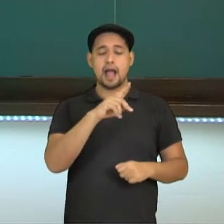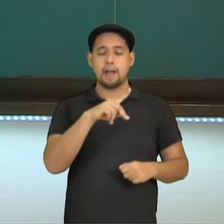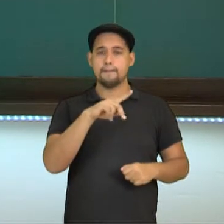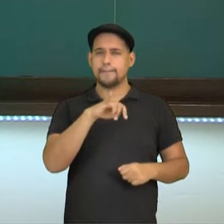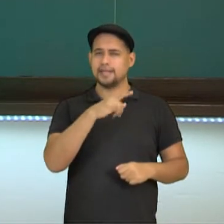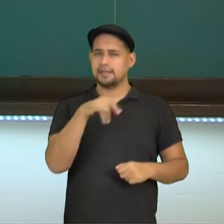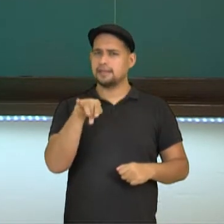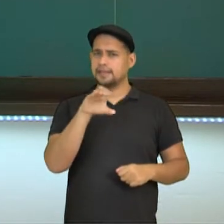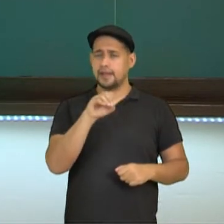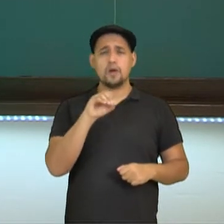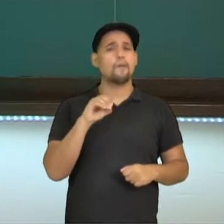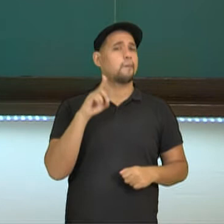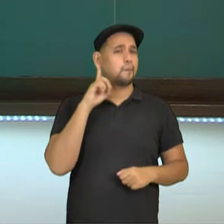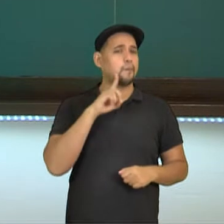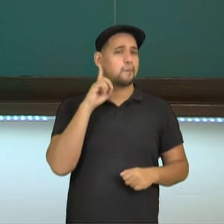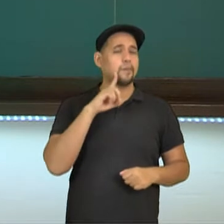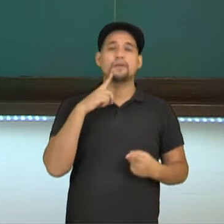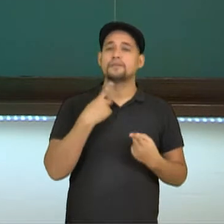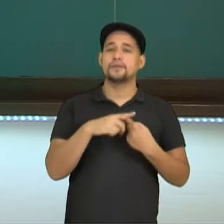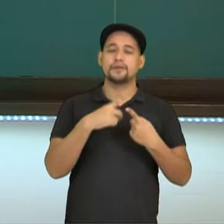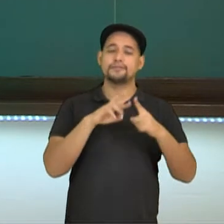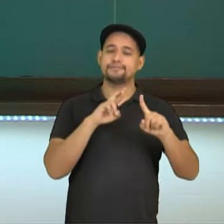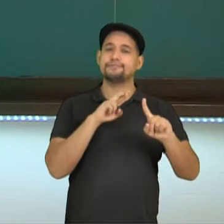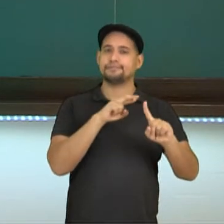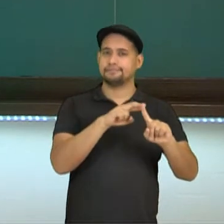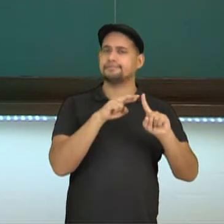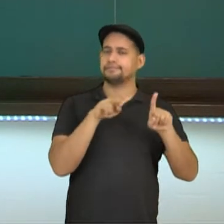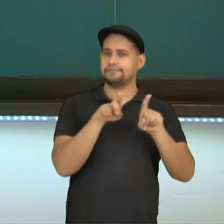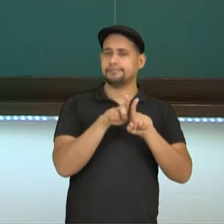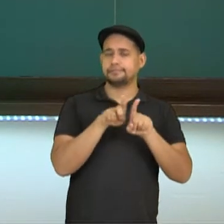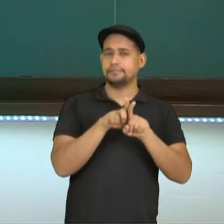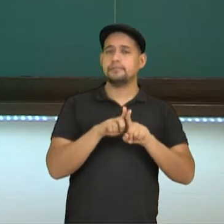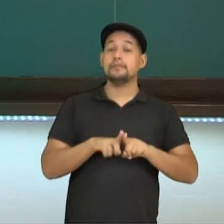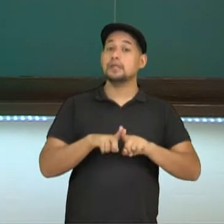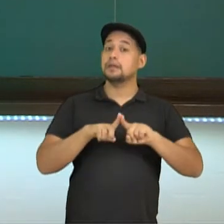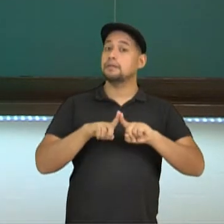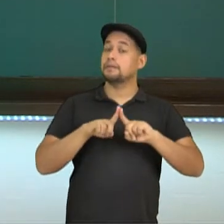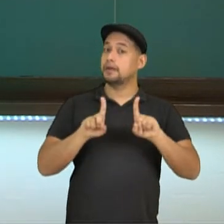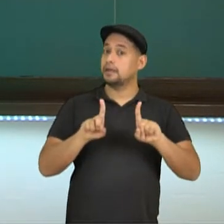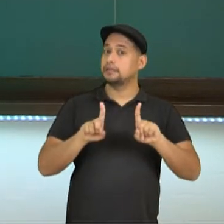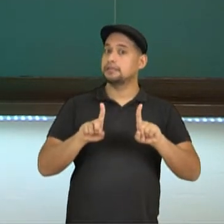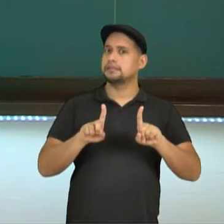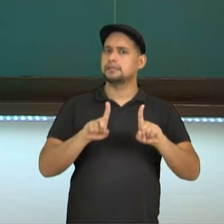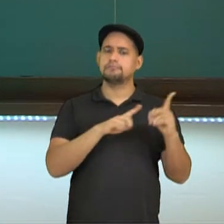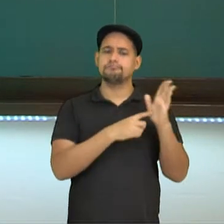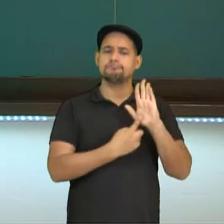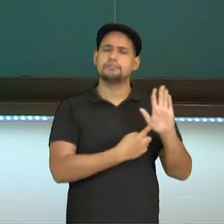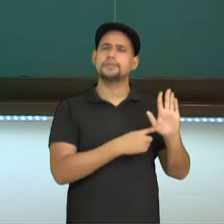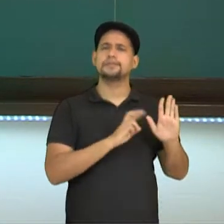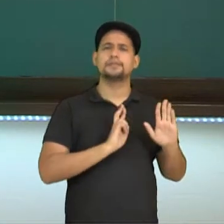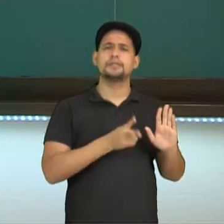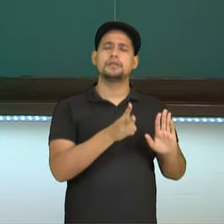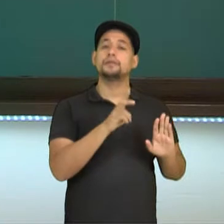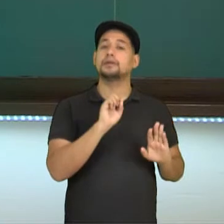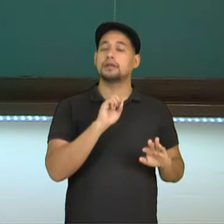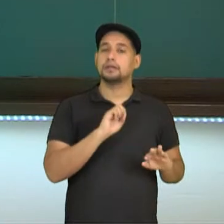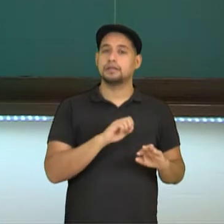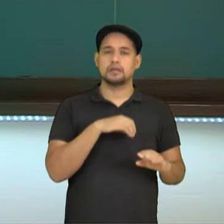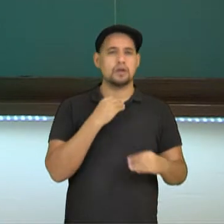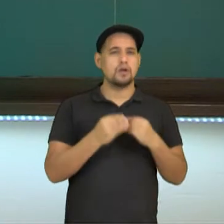como os habitantes dos Estados Unidos se referem ao seu país, os Estados Unidos da América. Então, mostra sempre o Capitão América